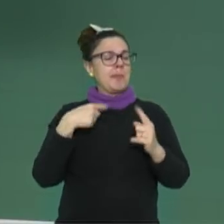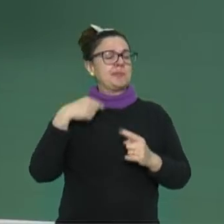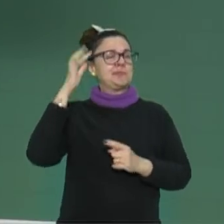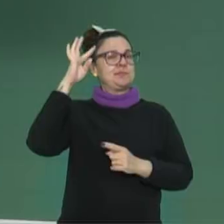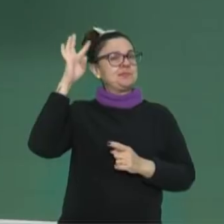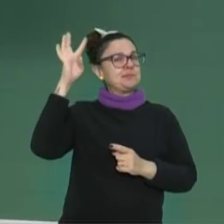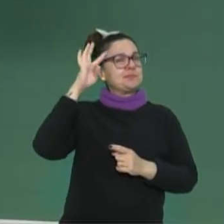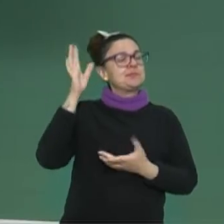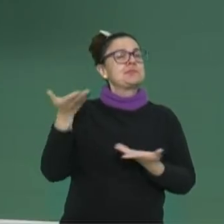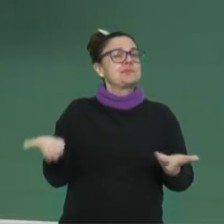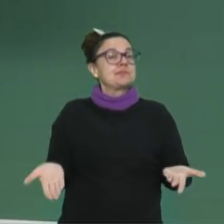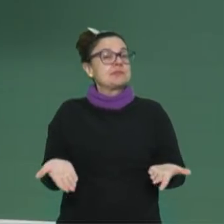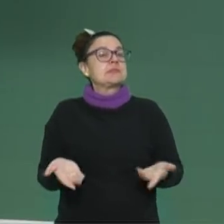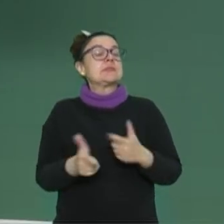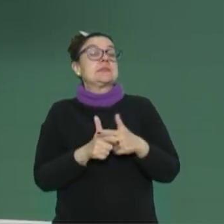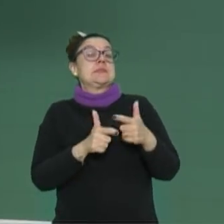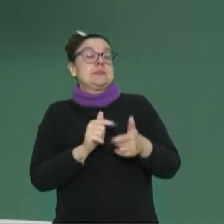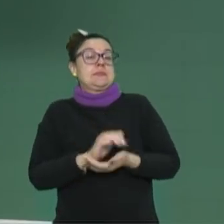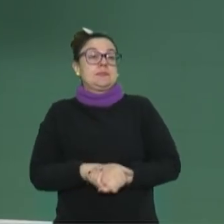pensa nessa questão.